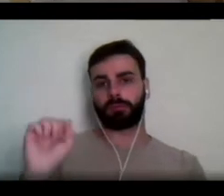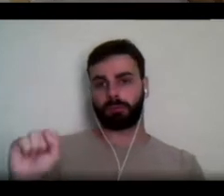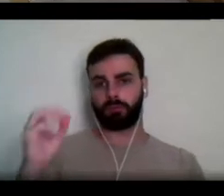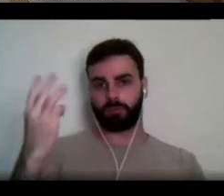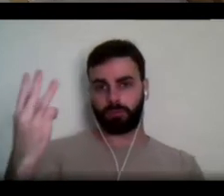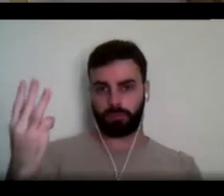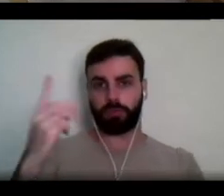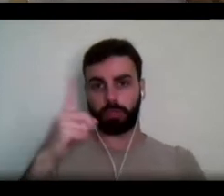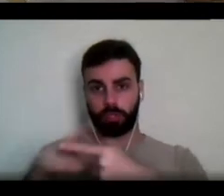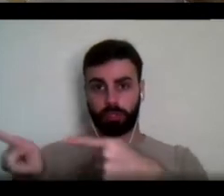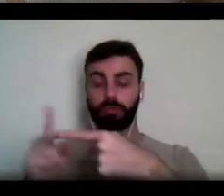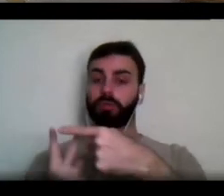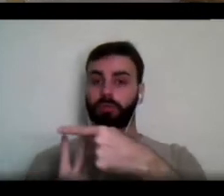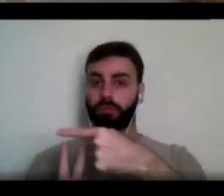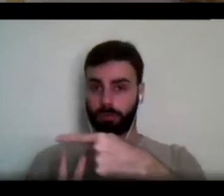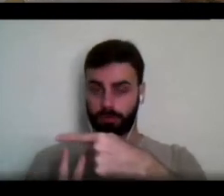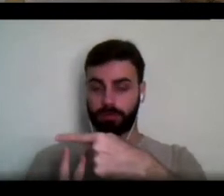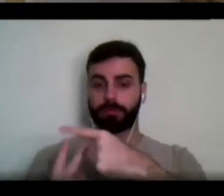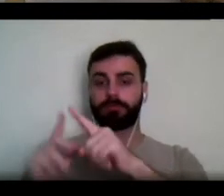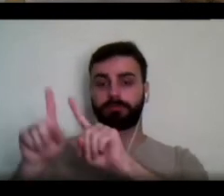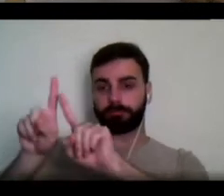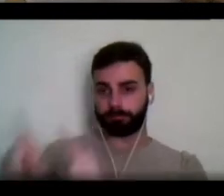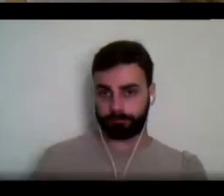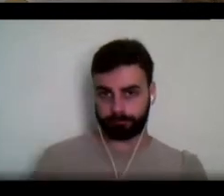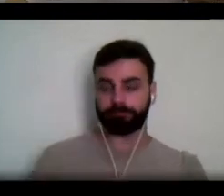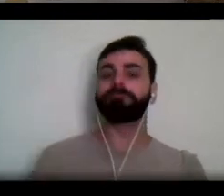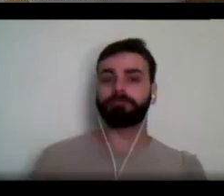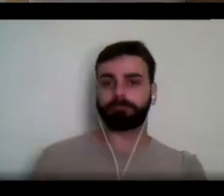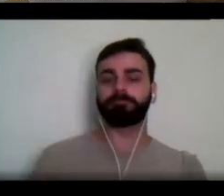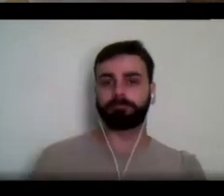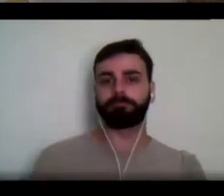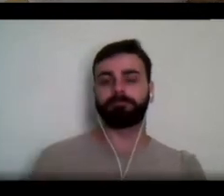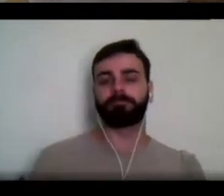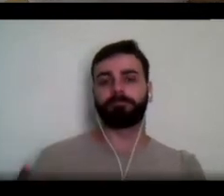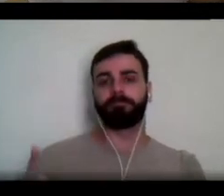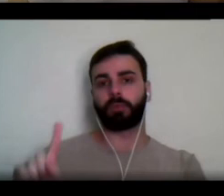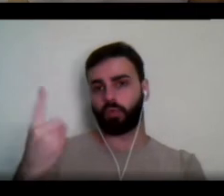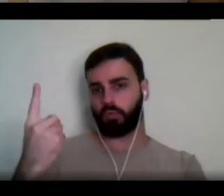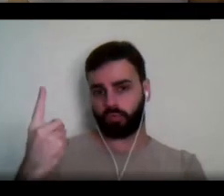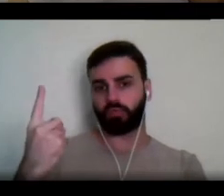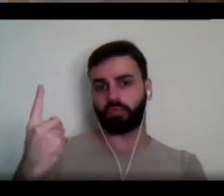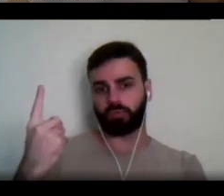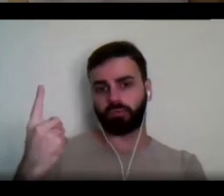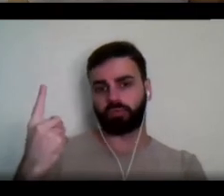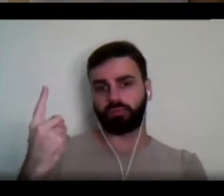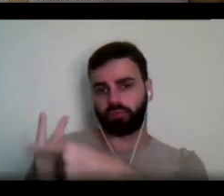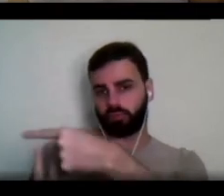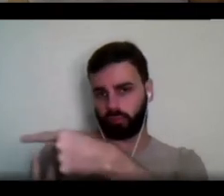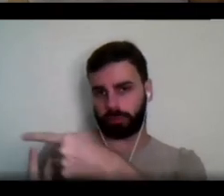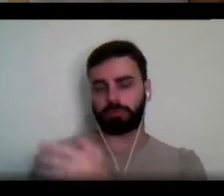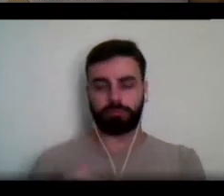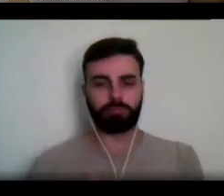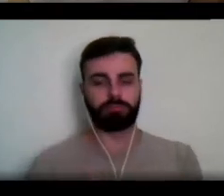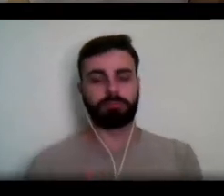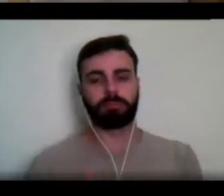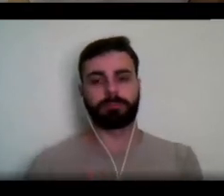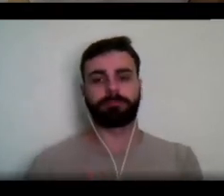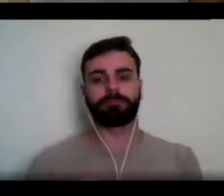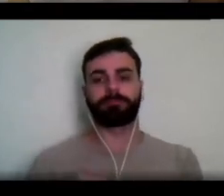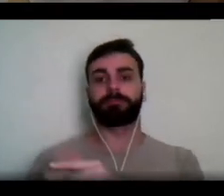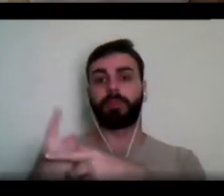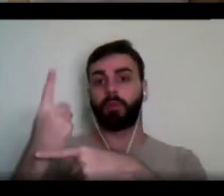2 vezes T1 ao quadrado. T1 é igual a 1 segundo. Então, é 1 segundo ao